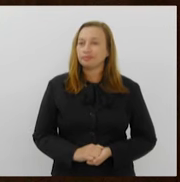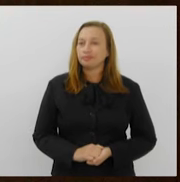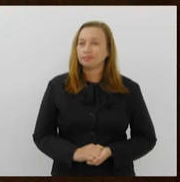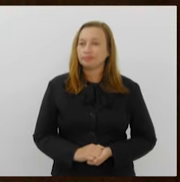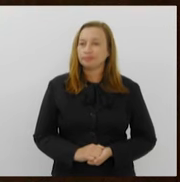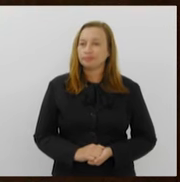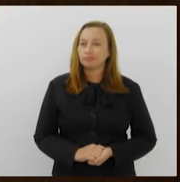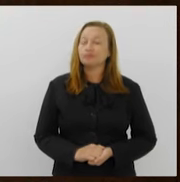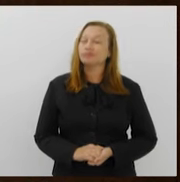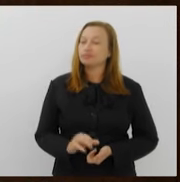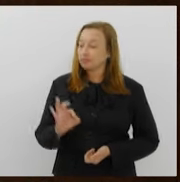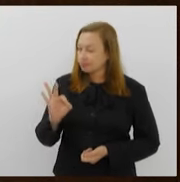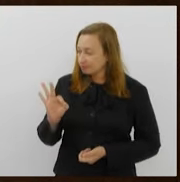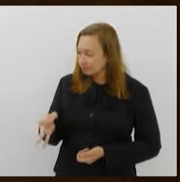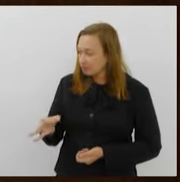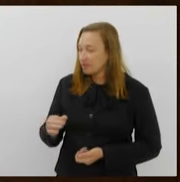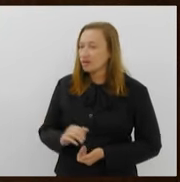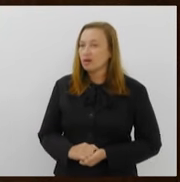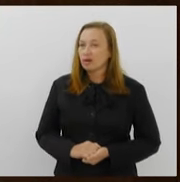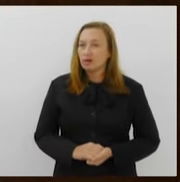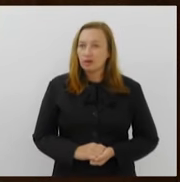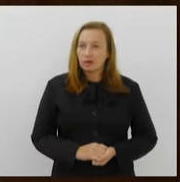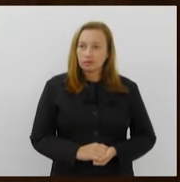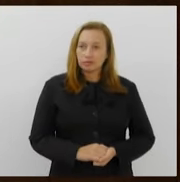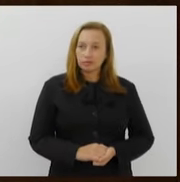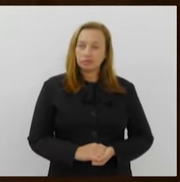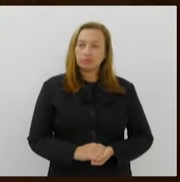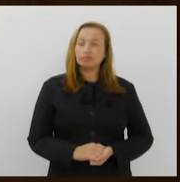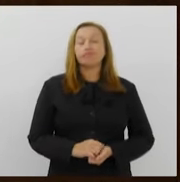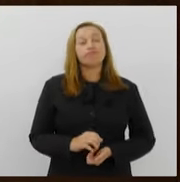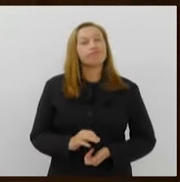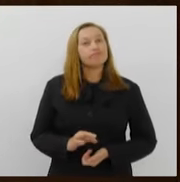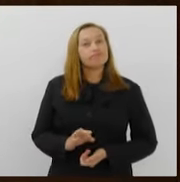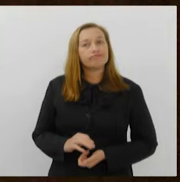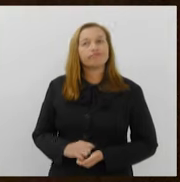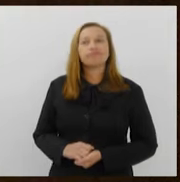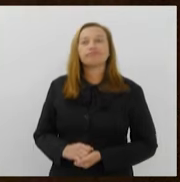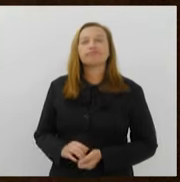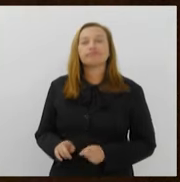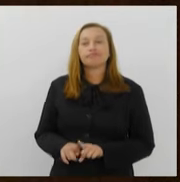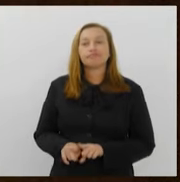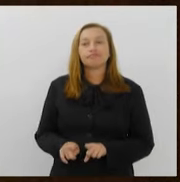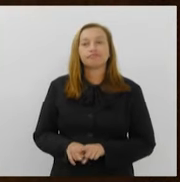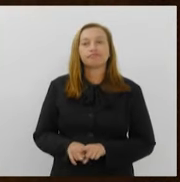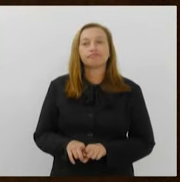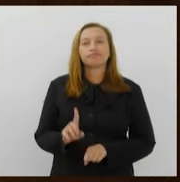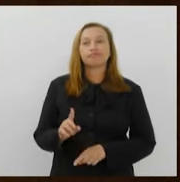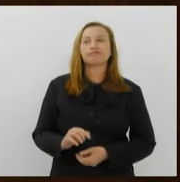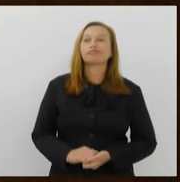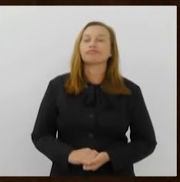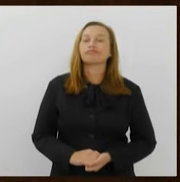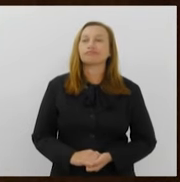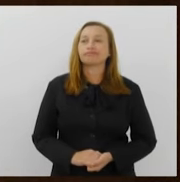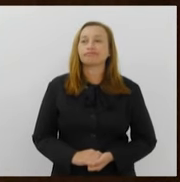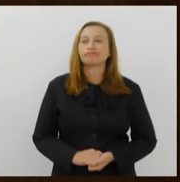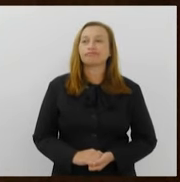absolutamente correto e, evidentemente, a única hipótese desse